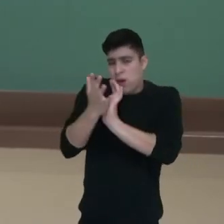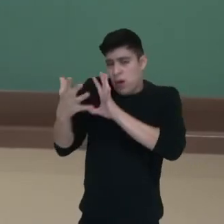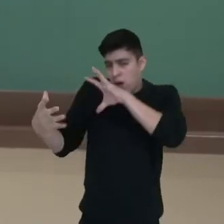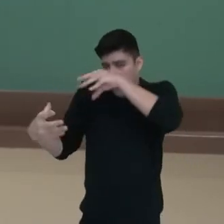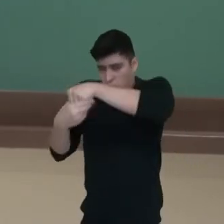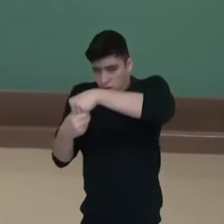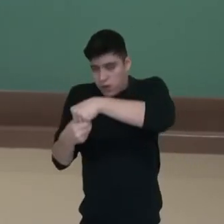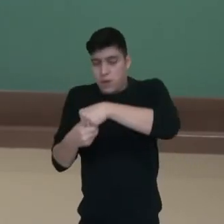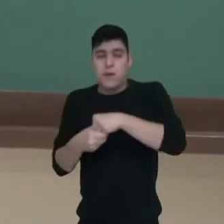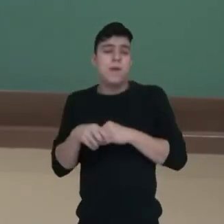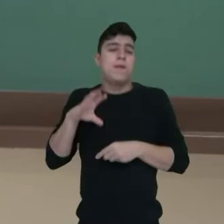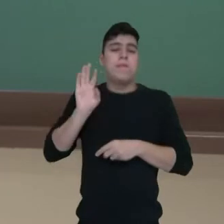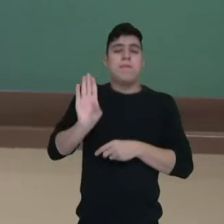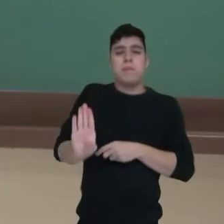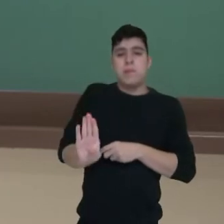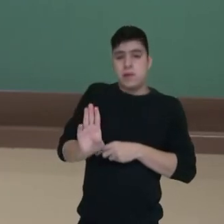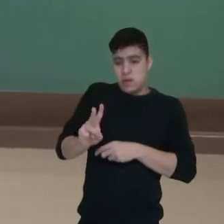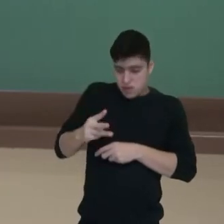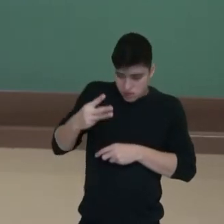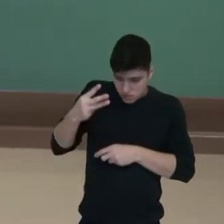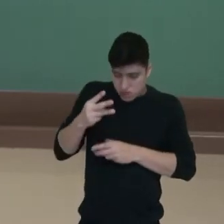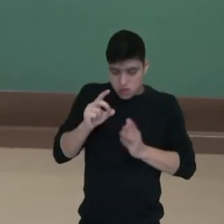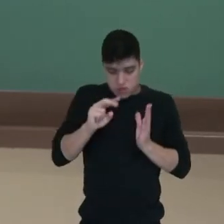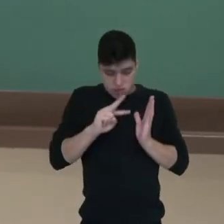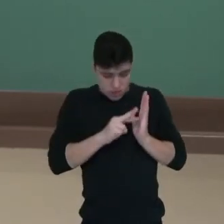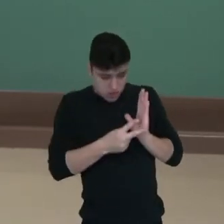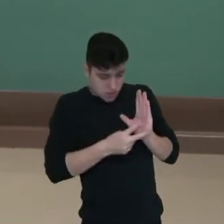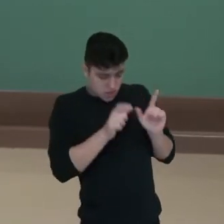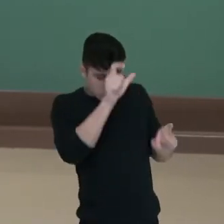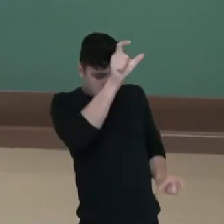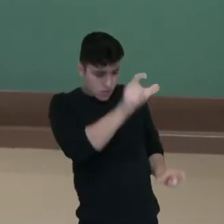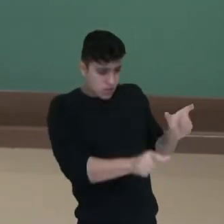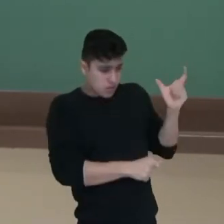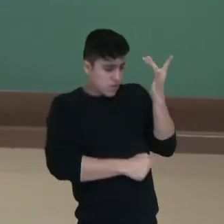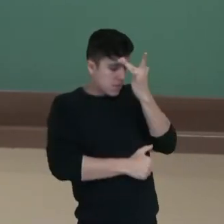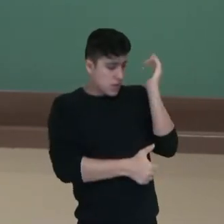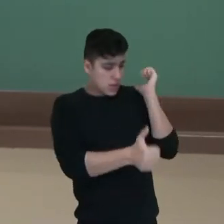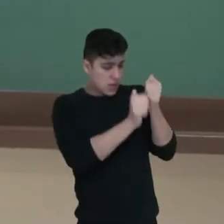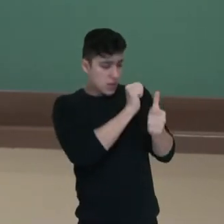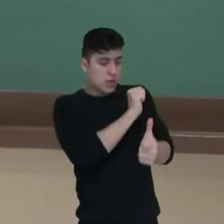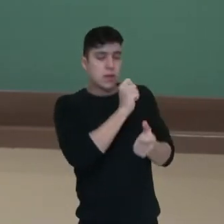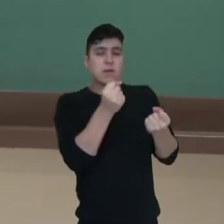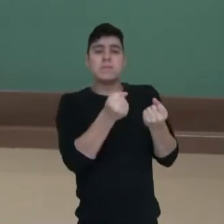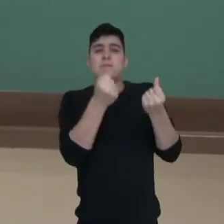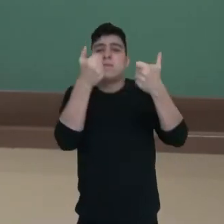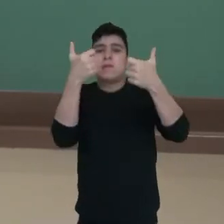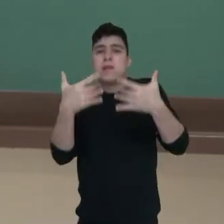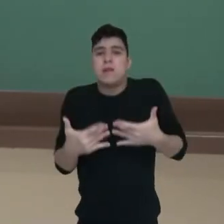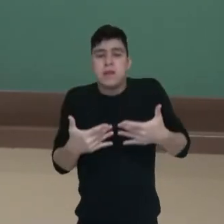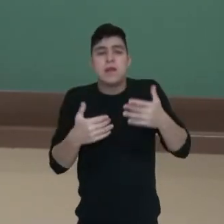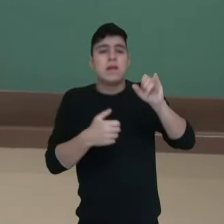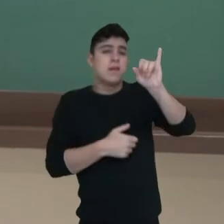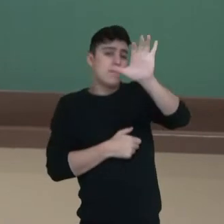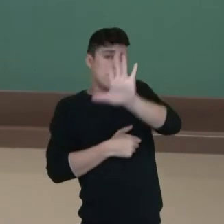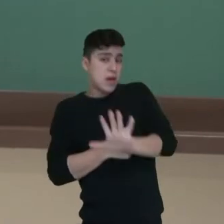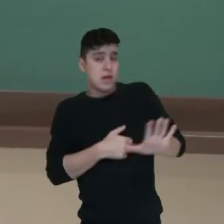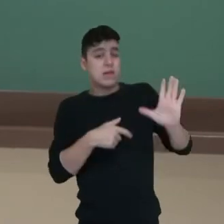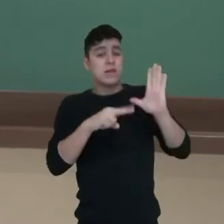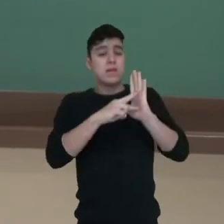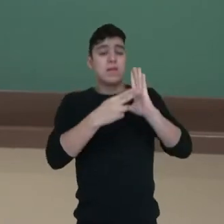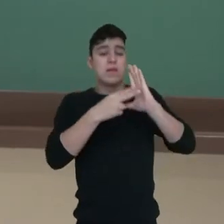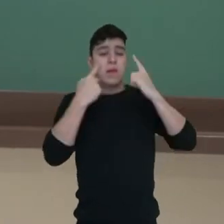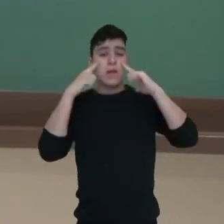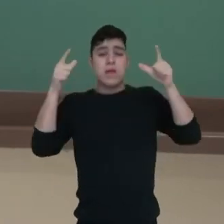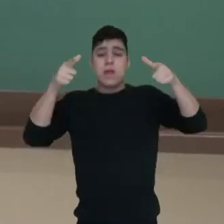E a B3, atletas que conseguem definir imagens, que são aqueles atletas com baixa visão.